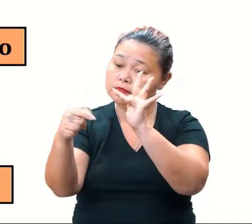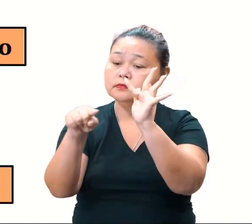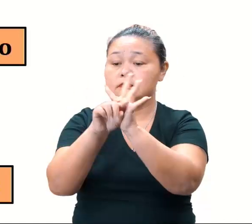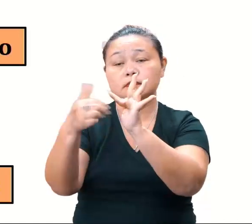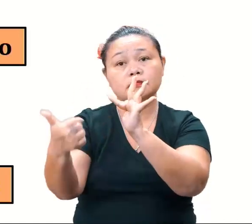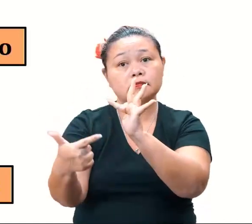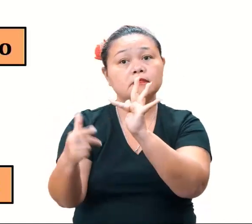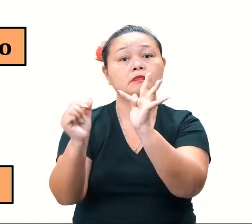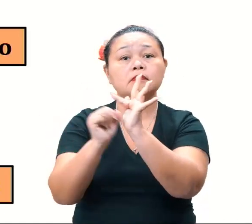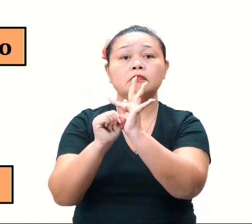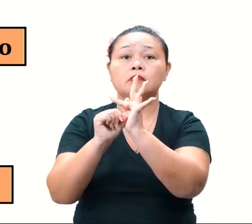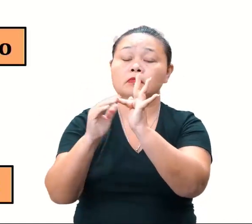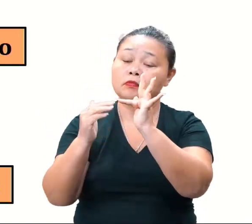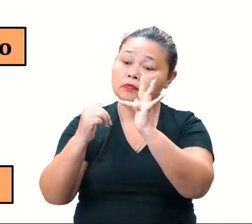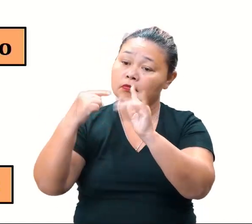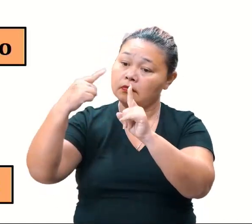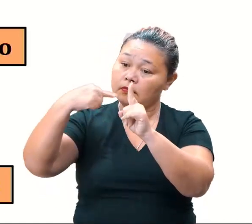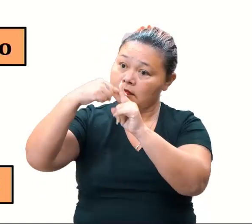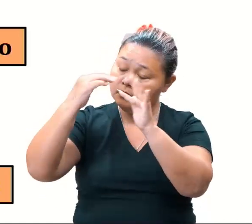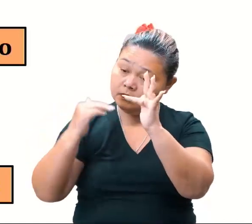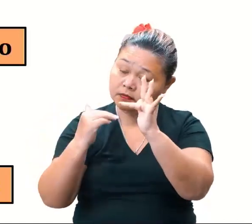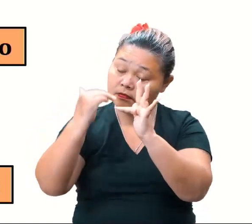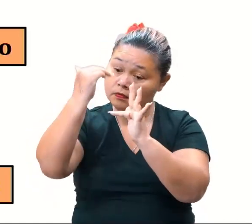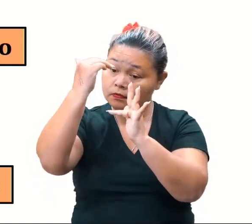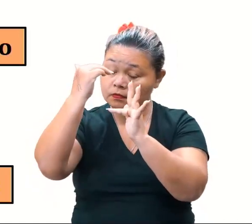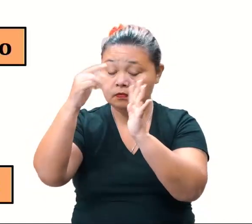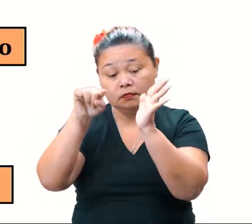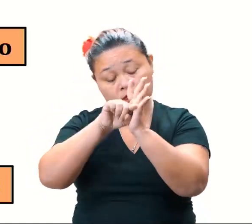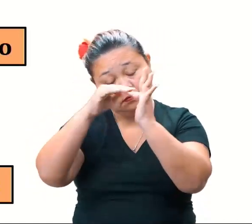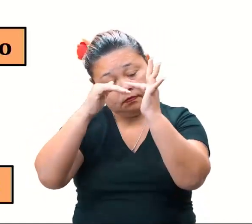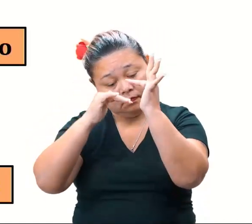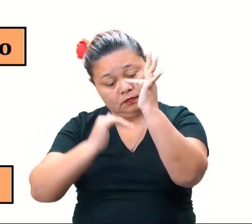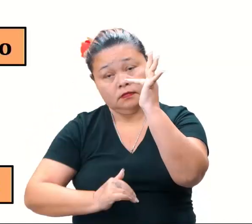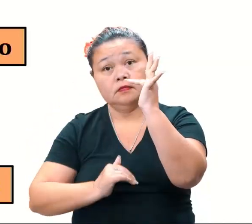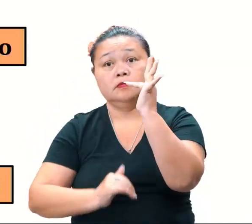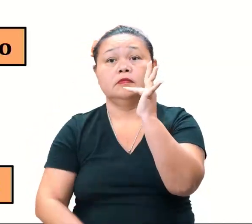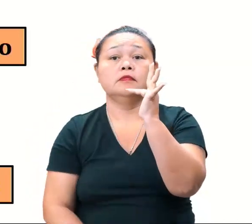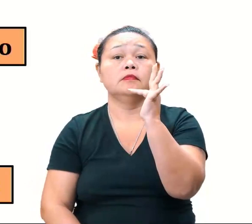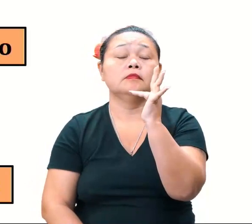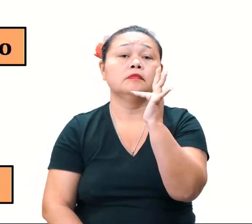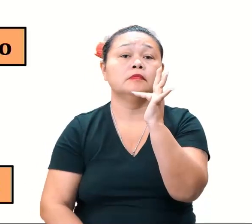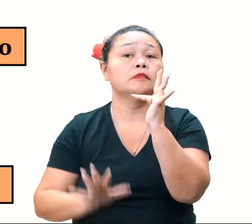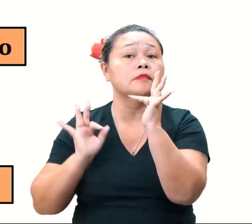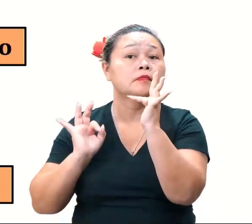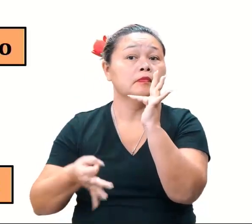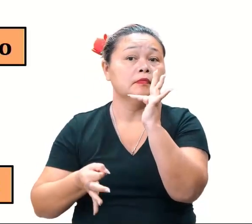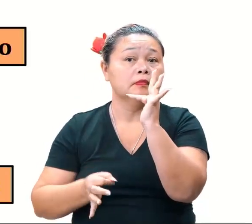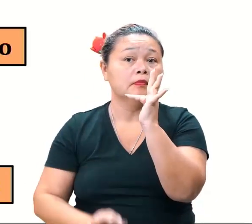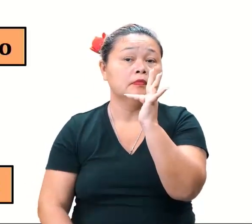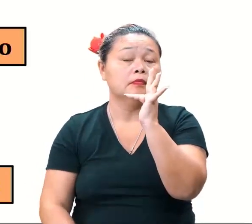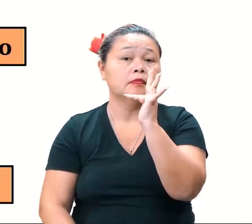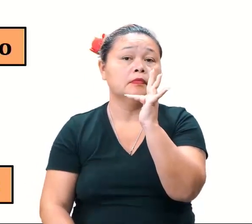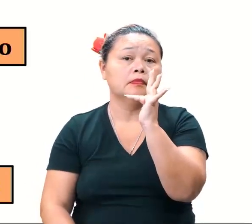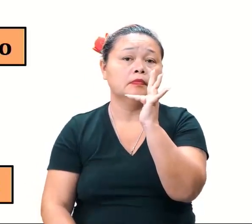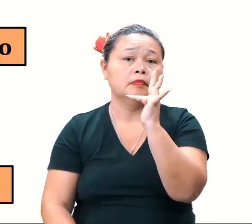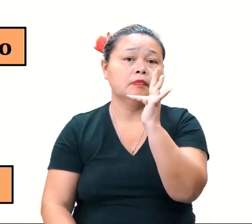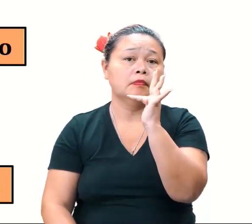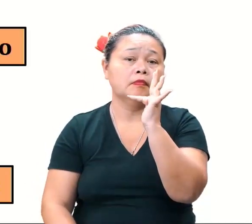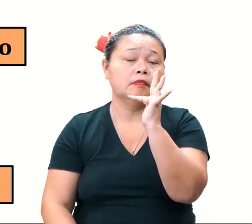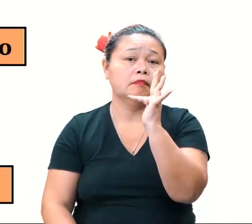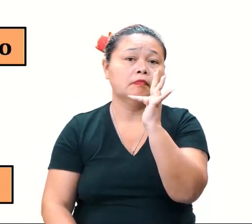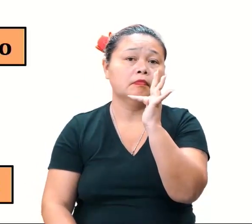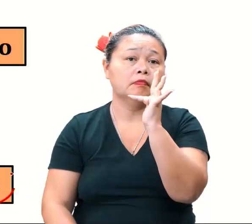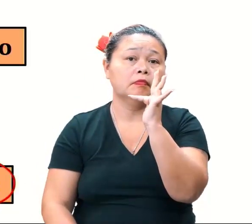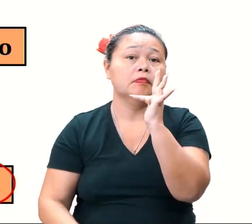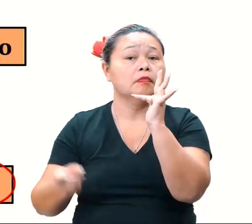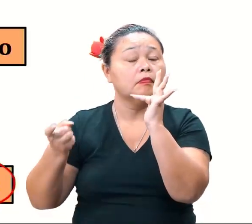como positivos para cima, negativos para baixo, certo? Certo. Uma vez que eu tenho um valor de